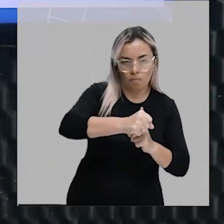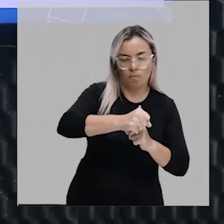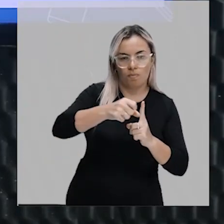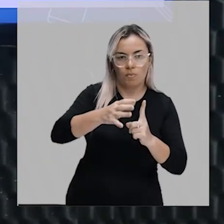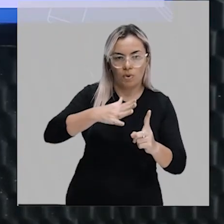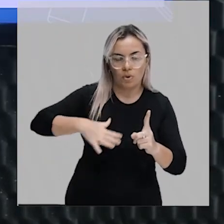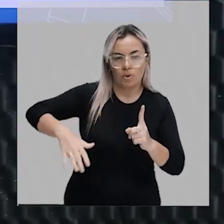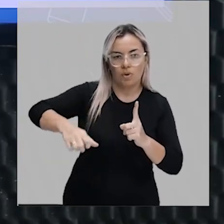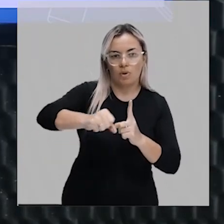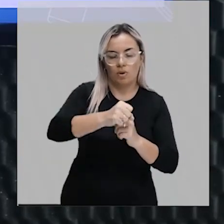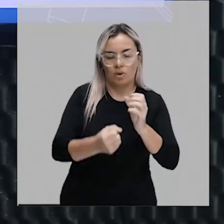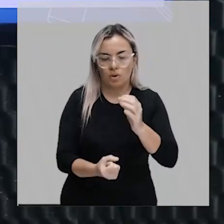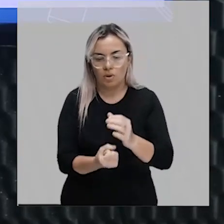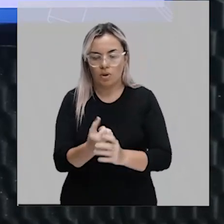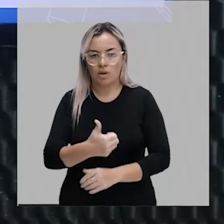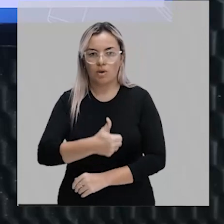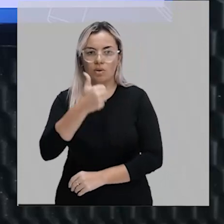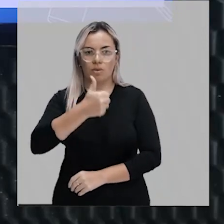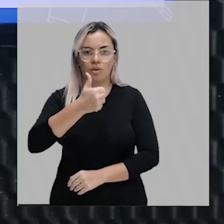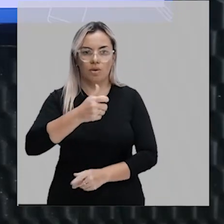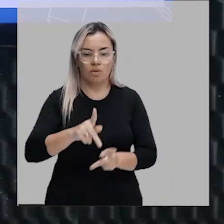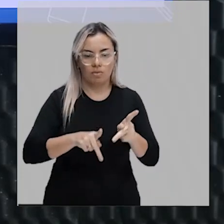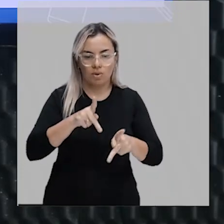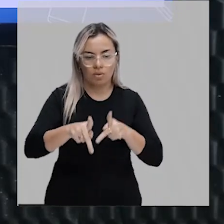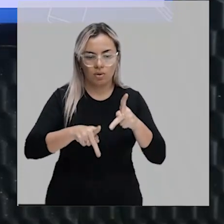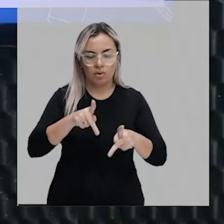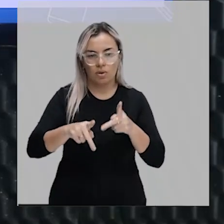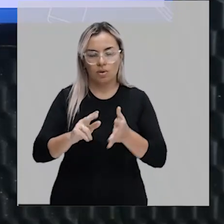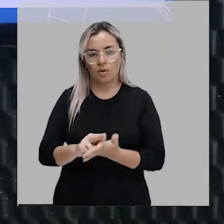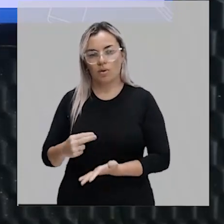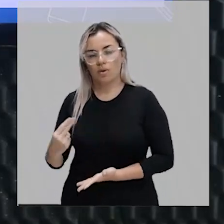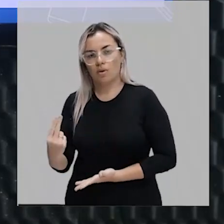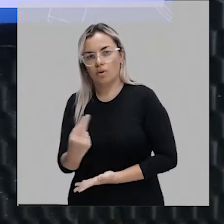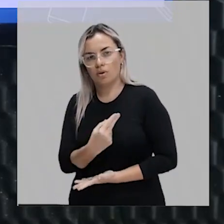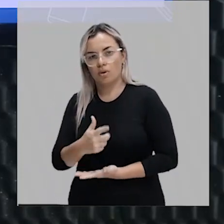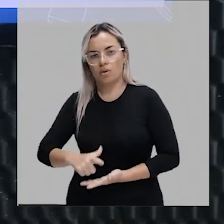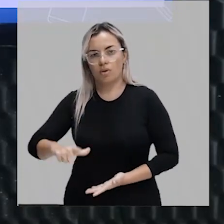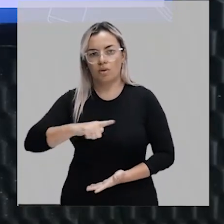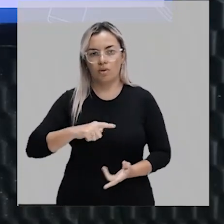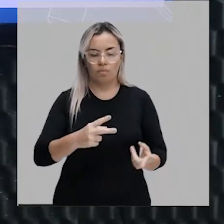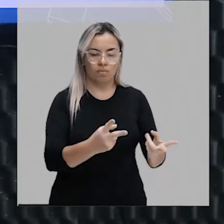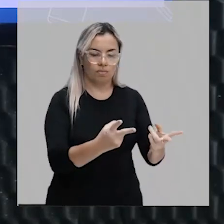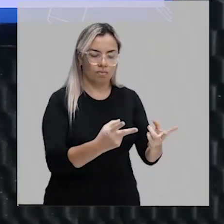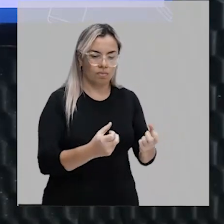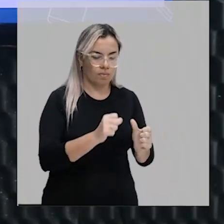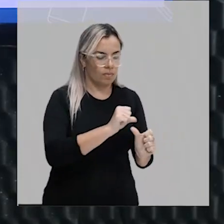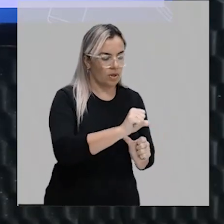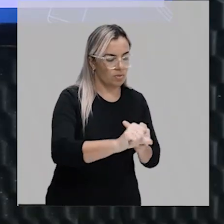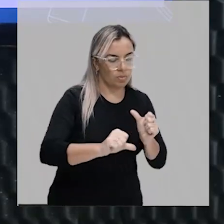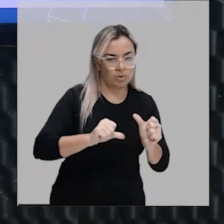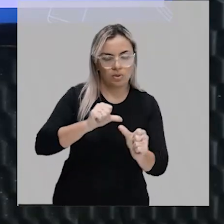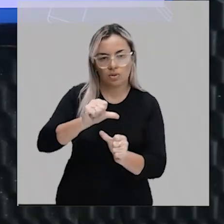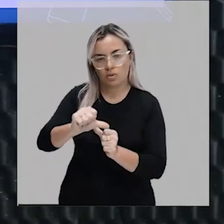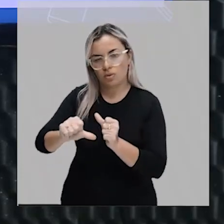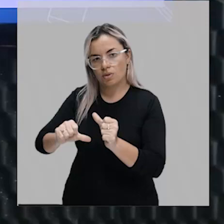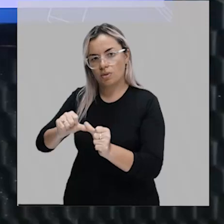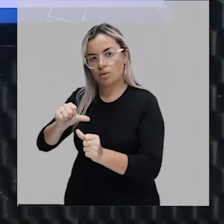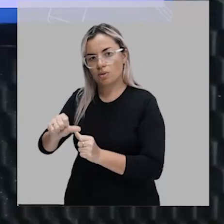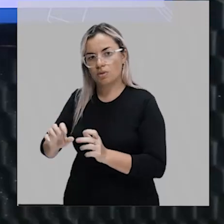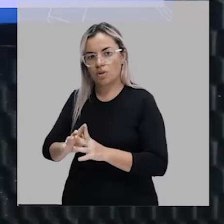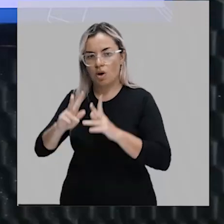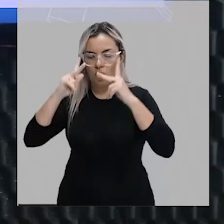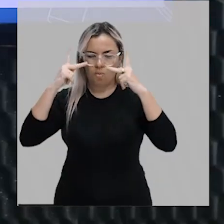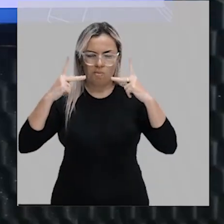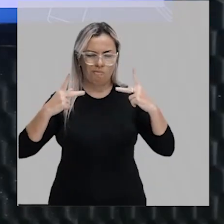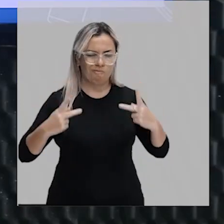formaram as primeiras civilizações, nós temos que perceber as transformações da